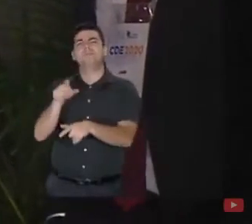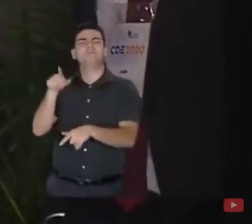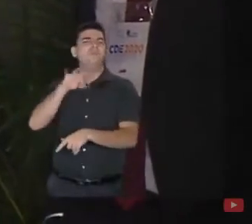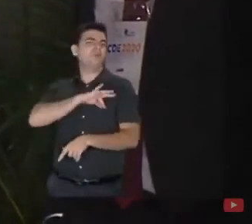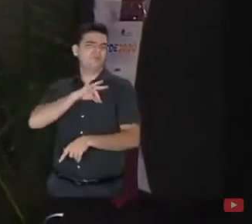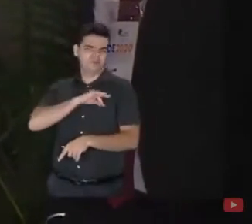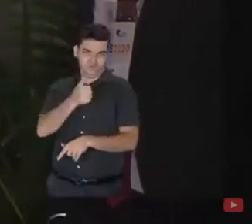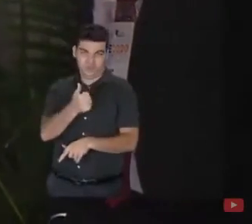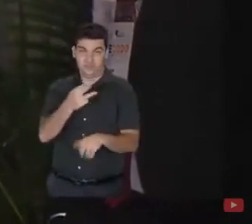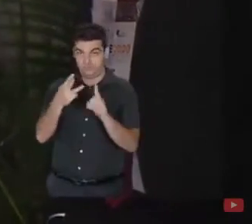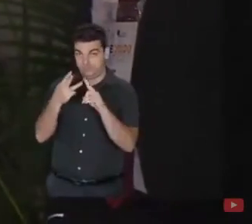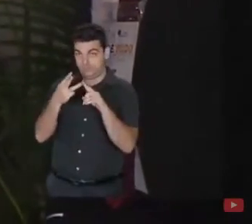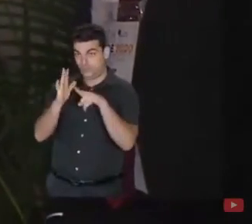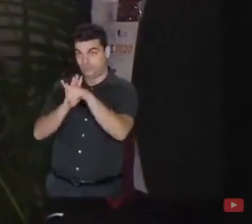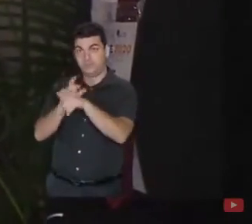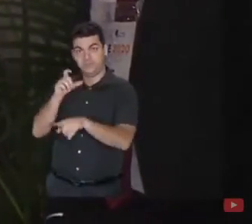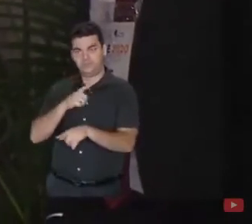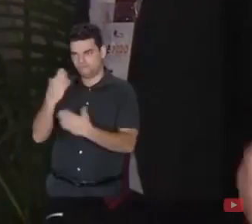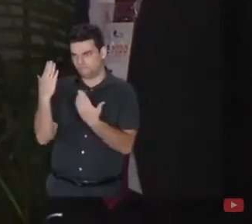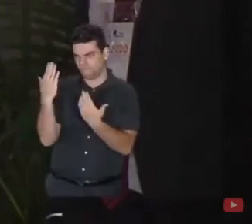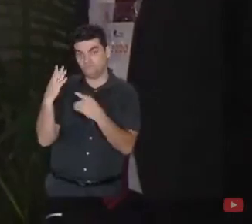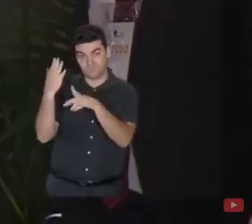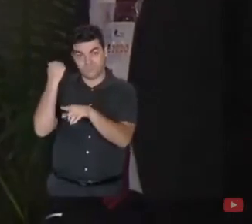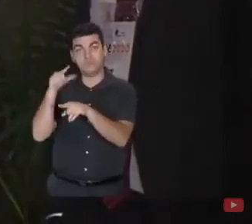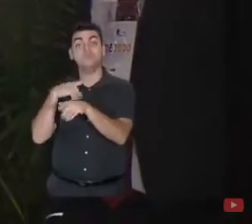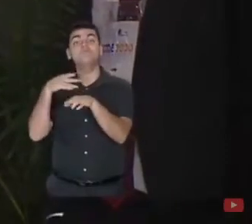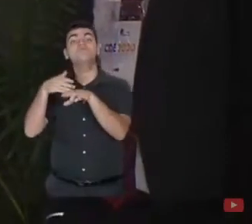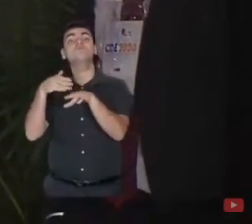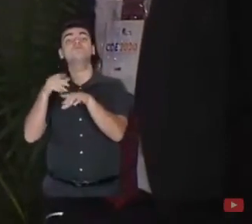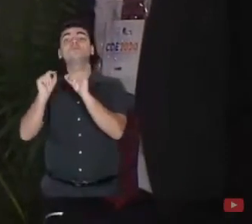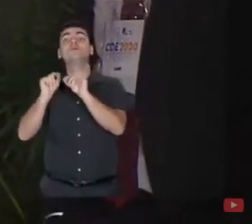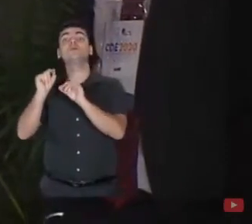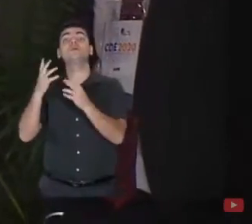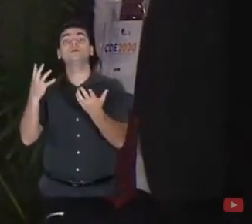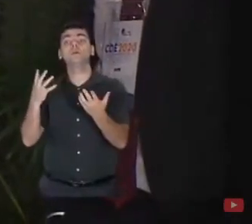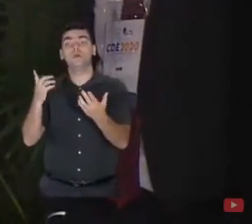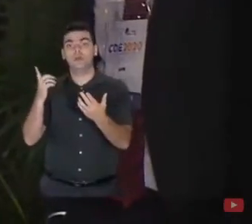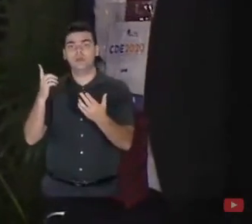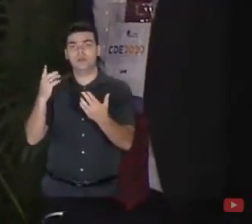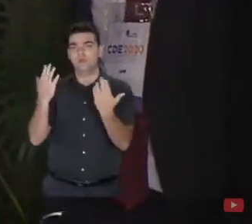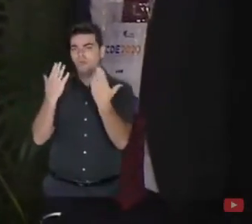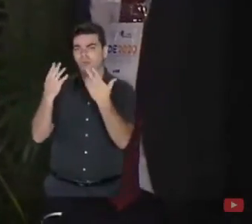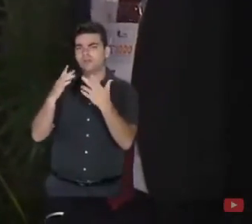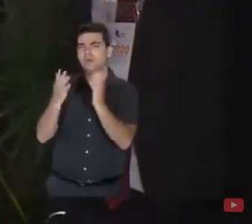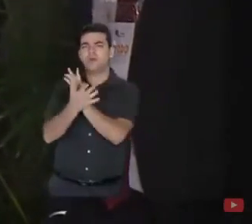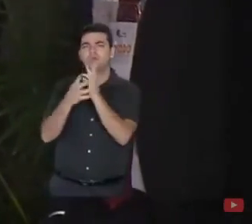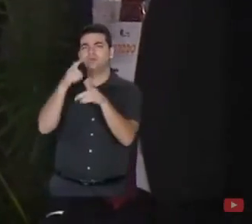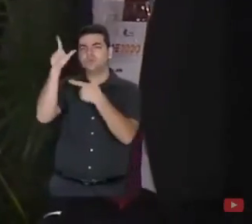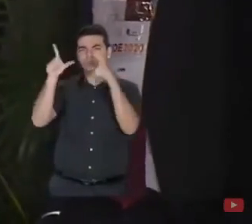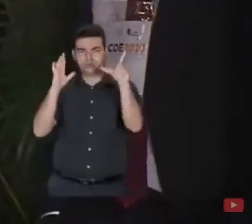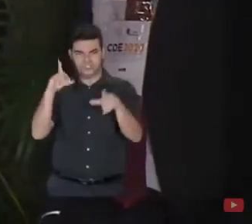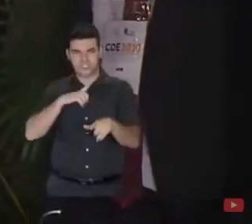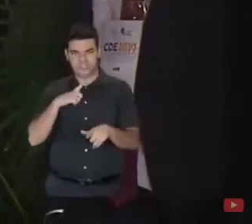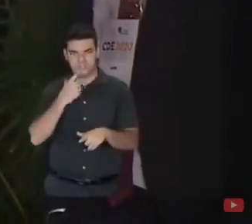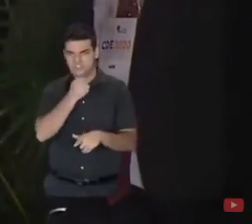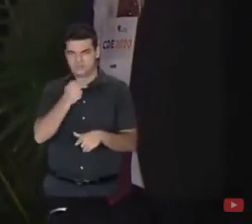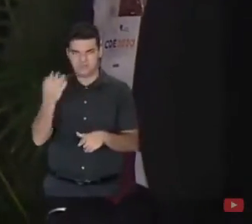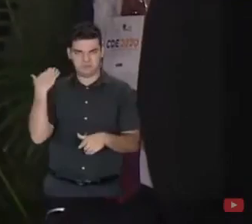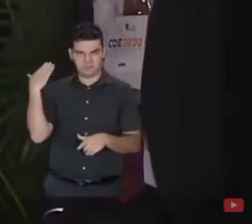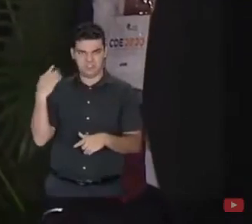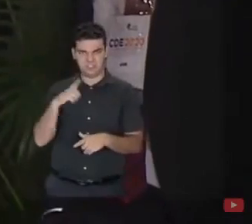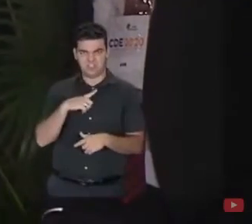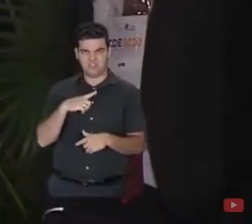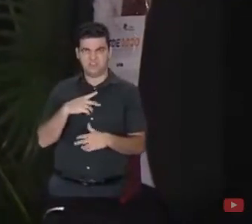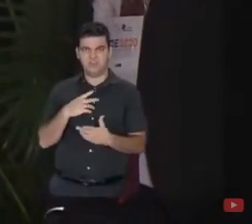Polícia Federal, para saber se já tem algum indício de que esse ataque tem relação com os outros que ocorreram nas semanas